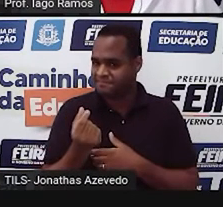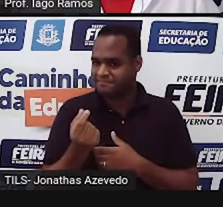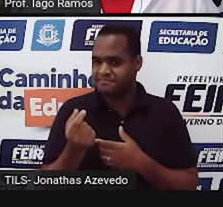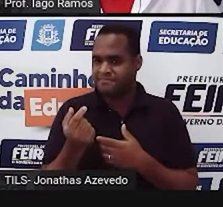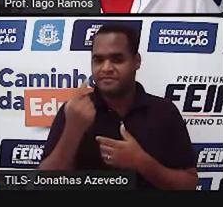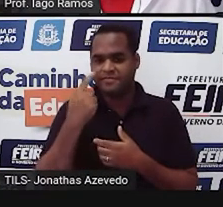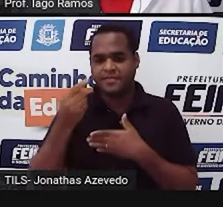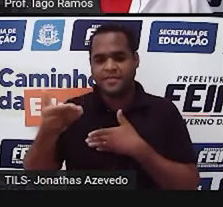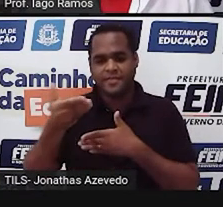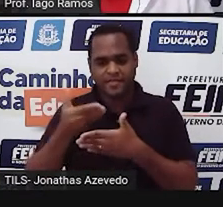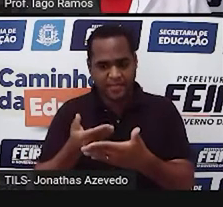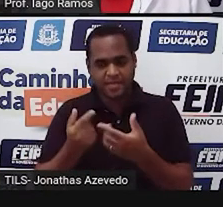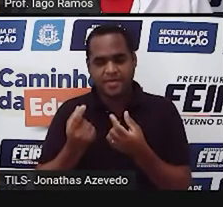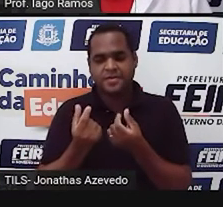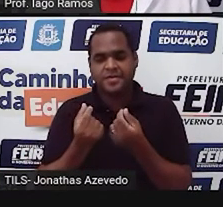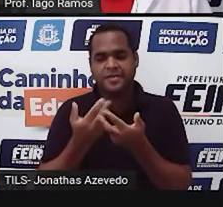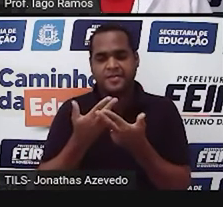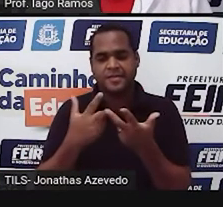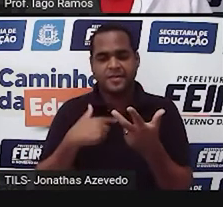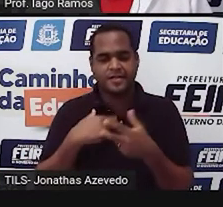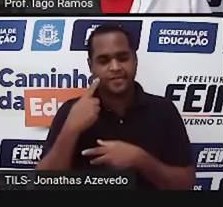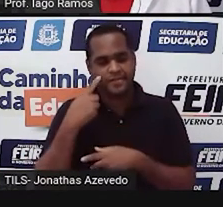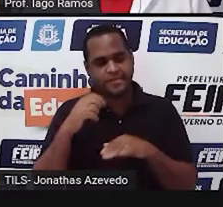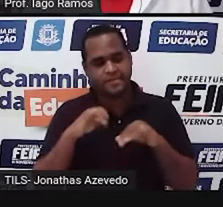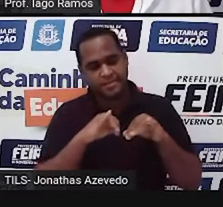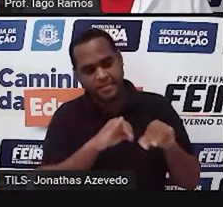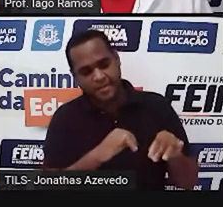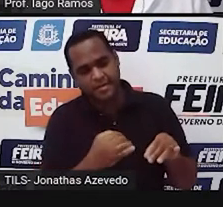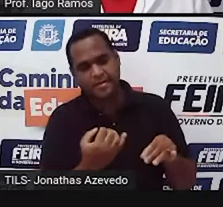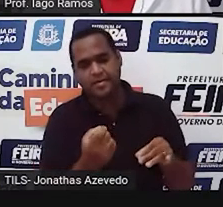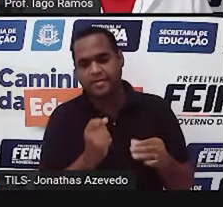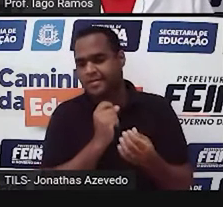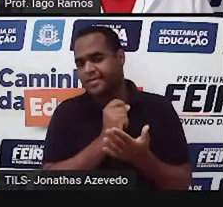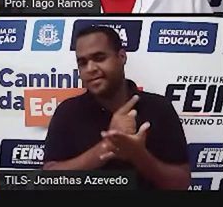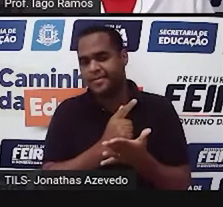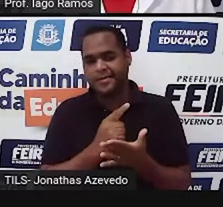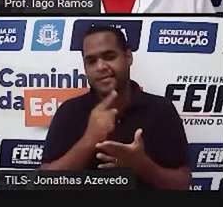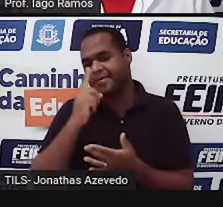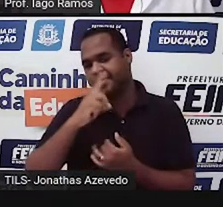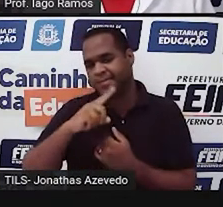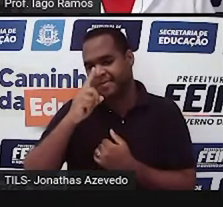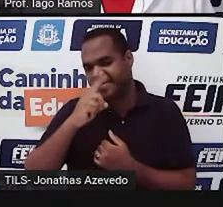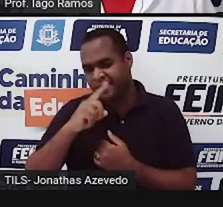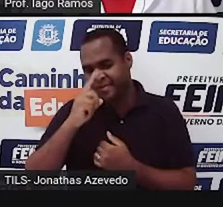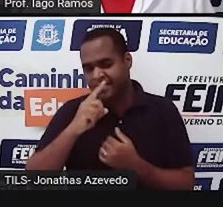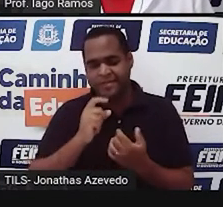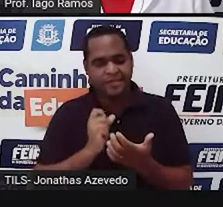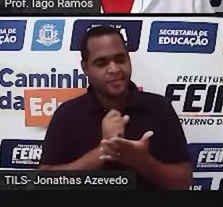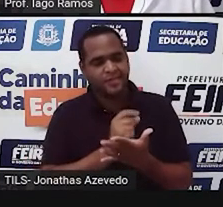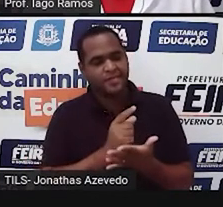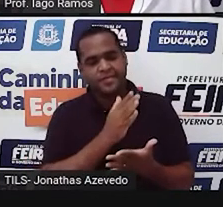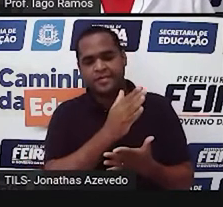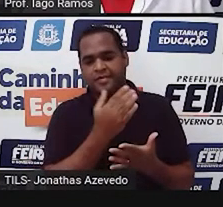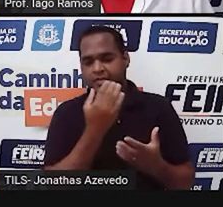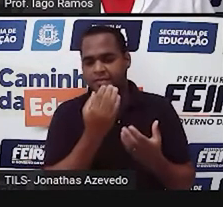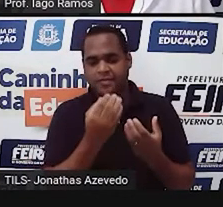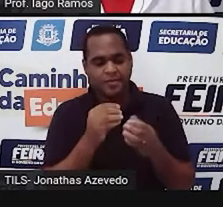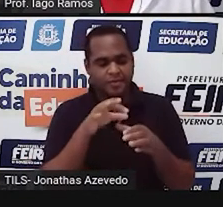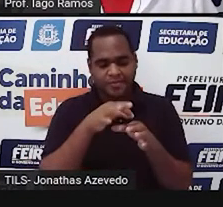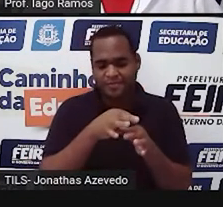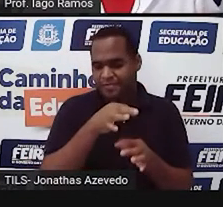dinheiro que por exemplo Digamos que você vai no mercado comprar um pacotinho de biscoito e esse pacotinho de biscoito